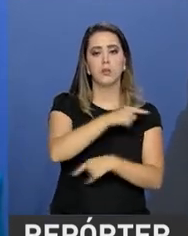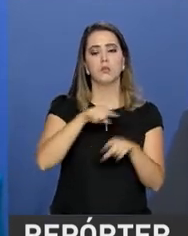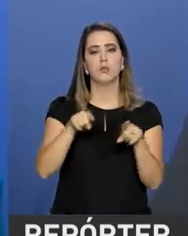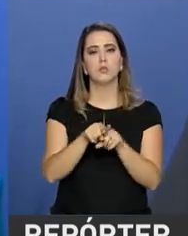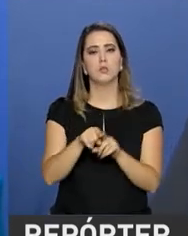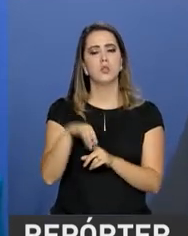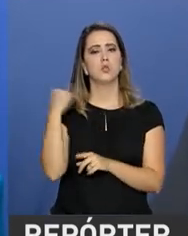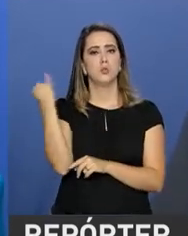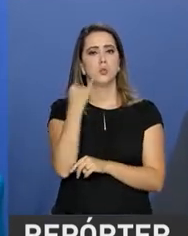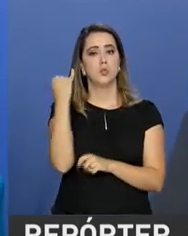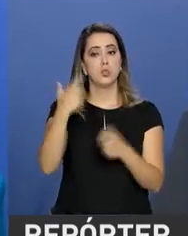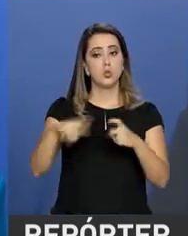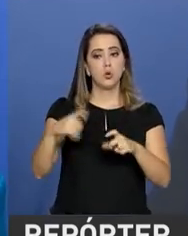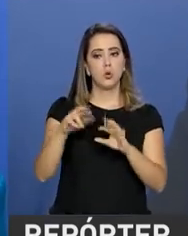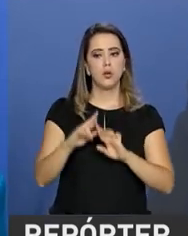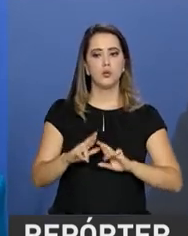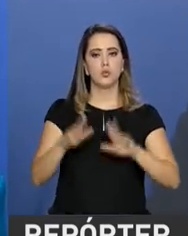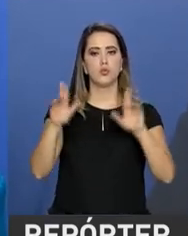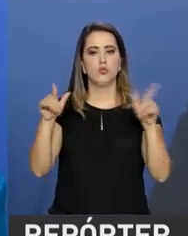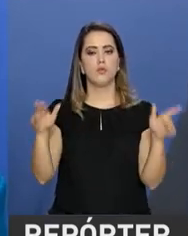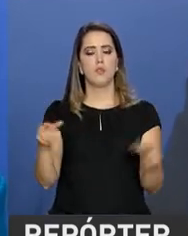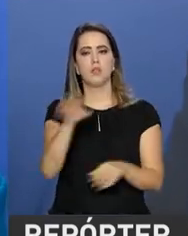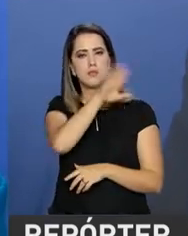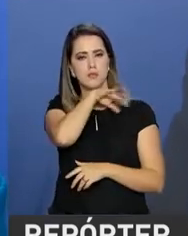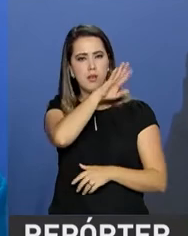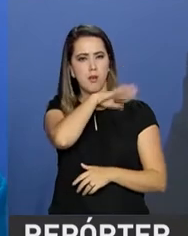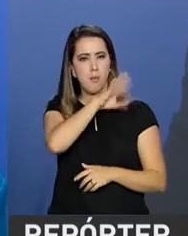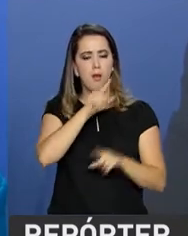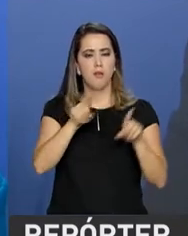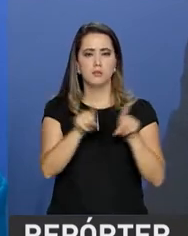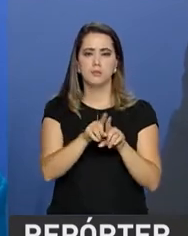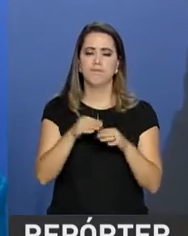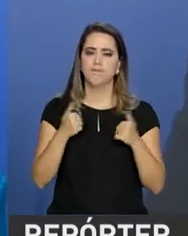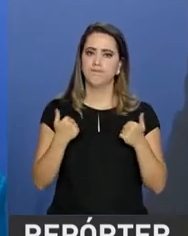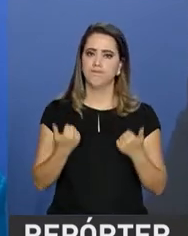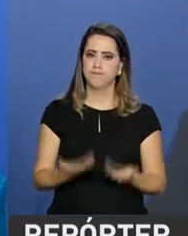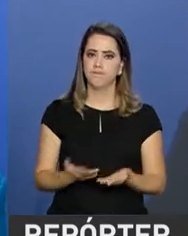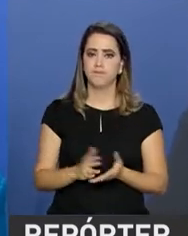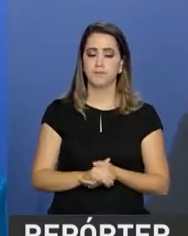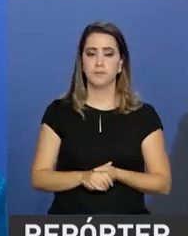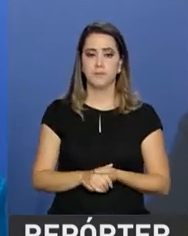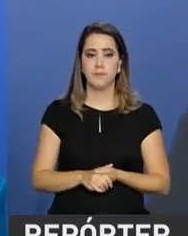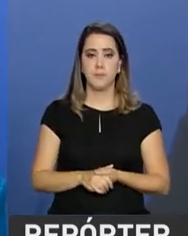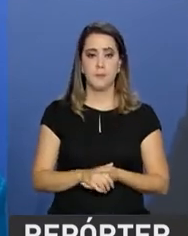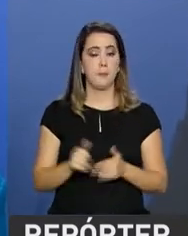biodiversidade e de serviços ecossistêmicos que é o caso